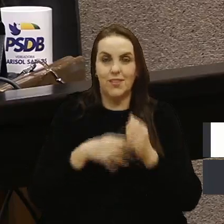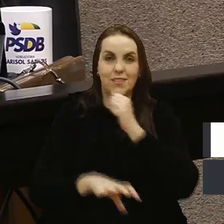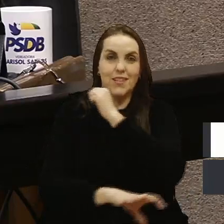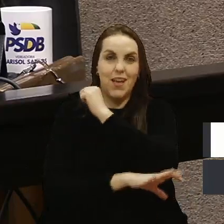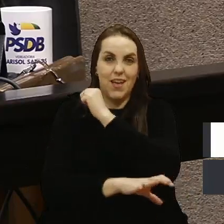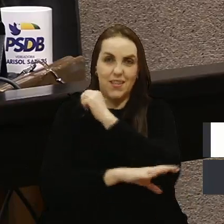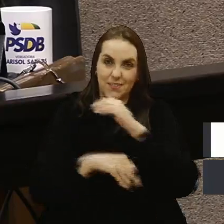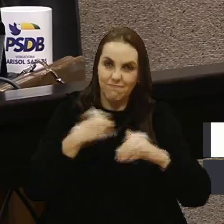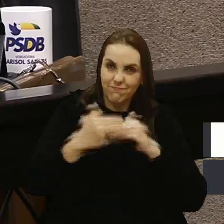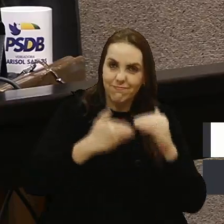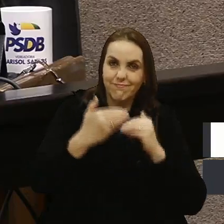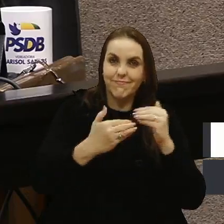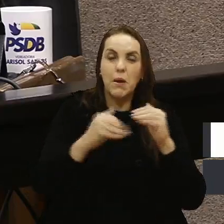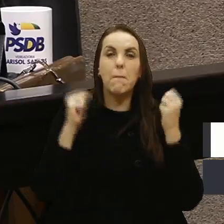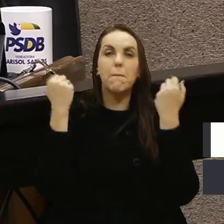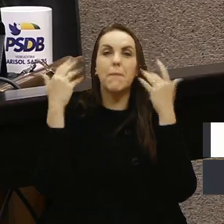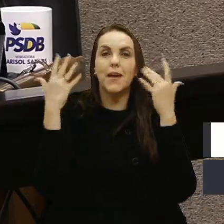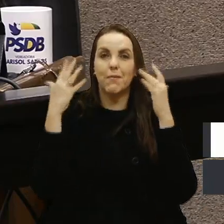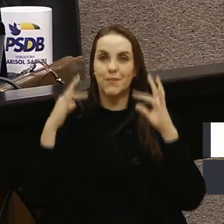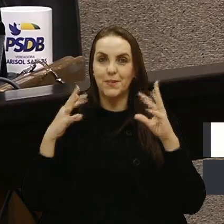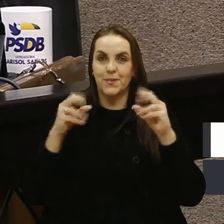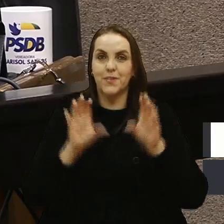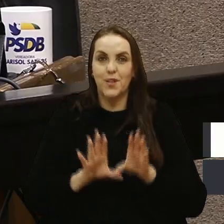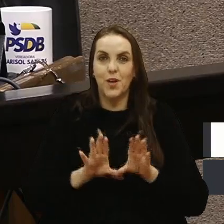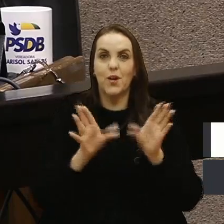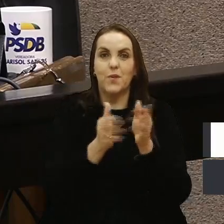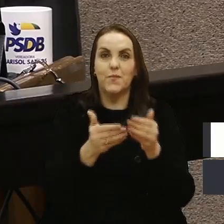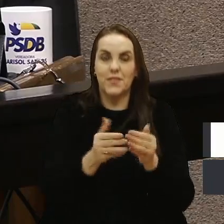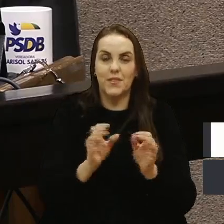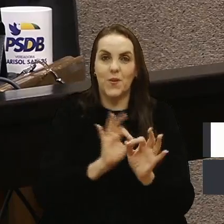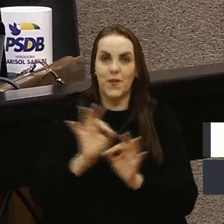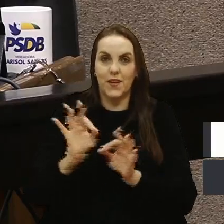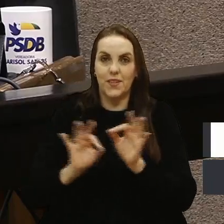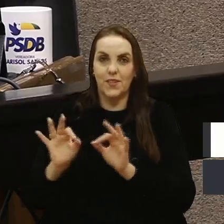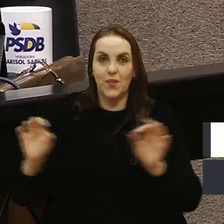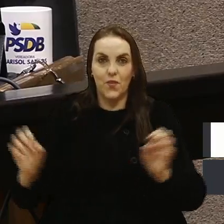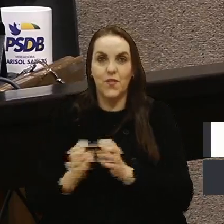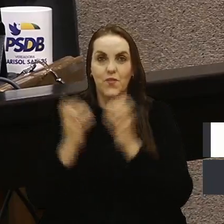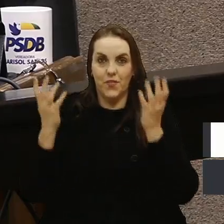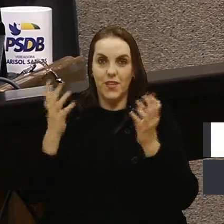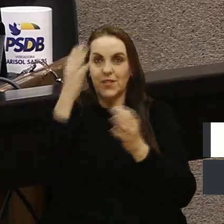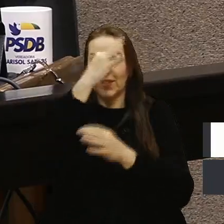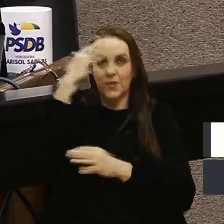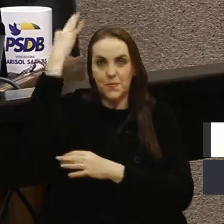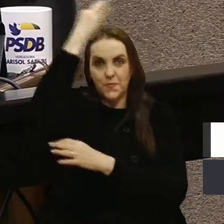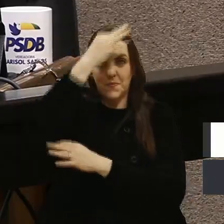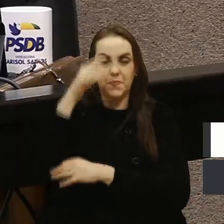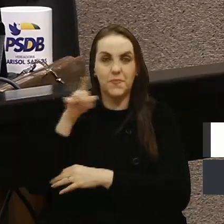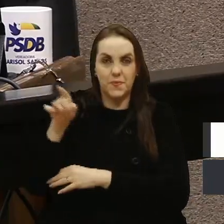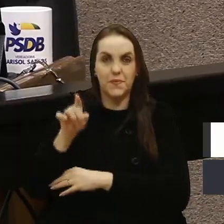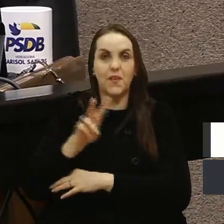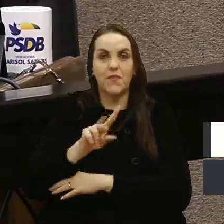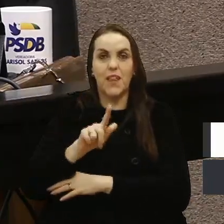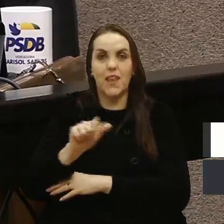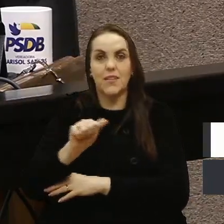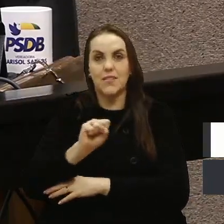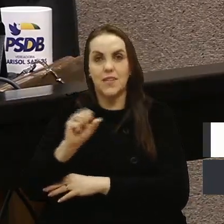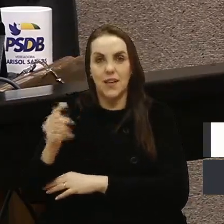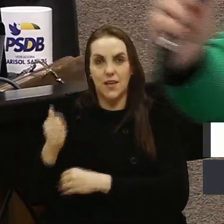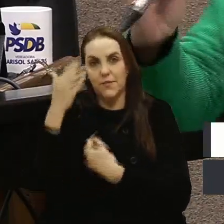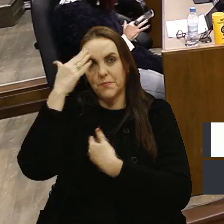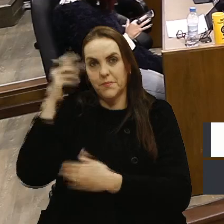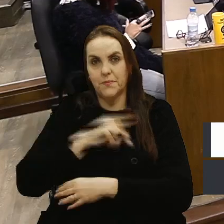Então, parabéns a todo o pessoal da comissão organizadora e os festeiros da Festa do Divino, lá de Vila Seca. Era isso, senhor presidente.